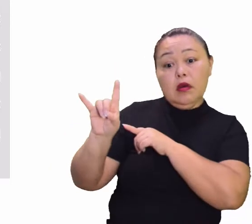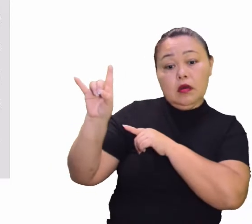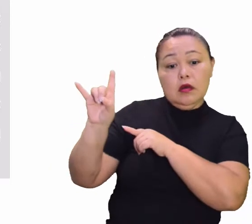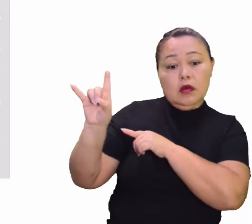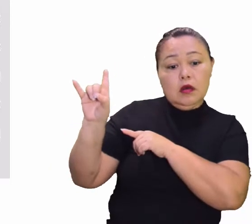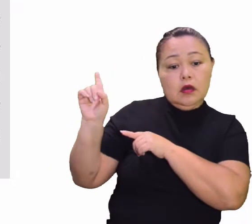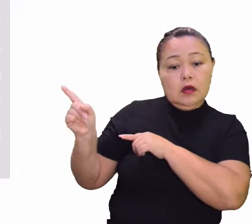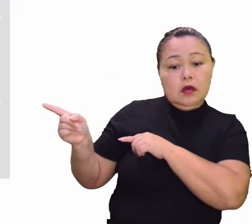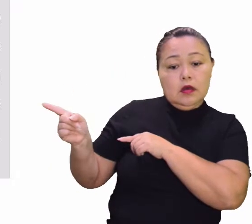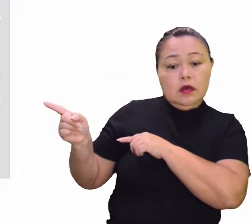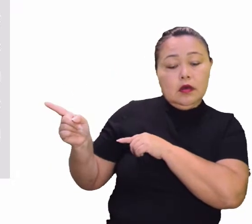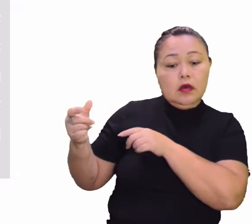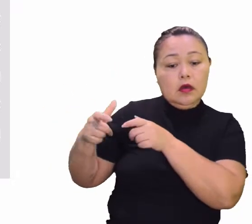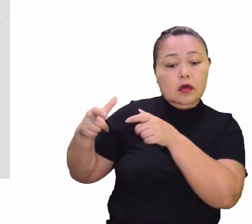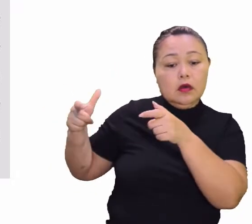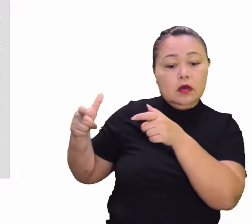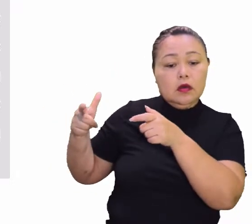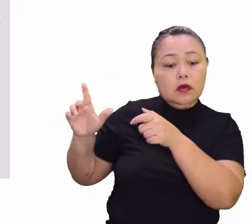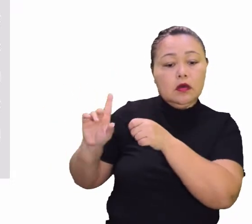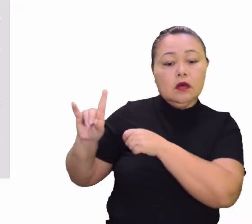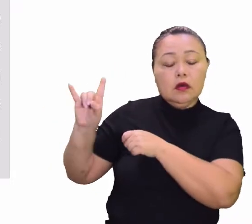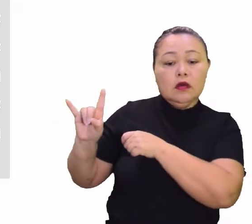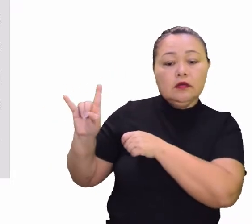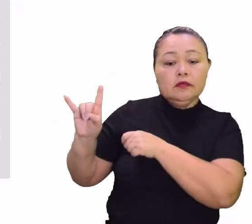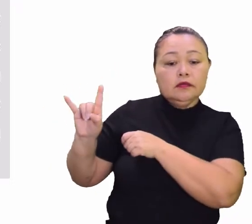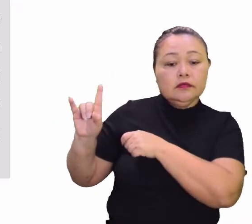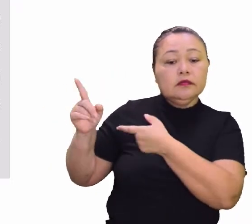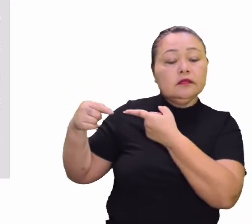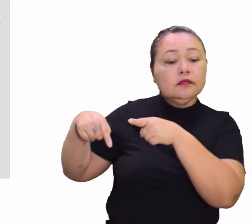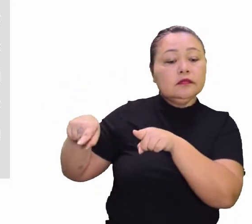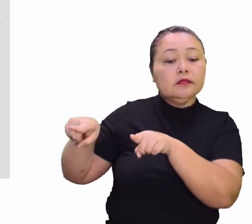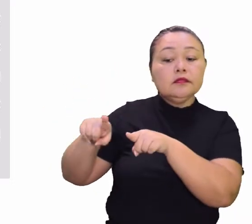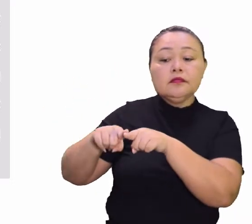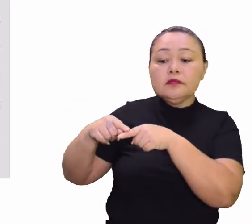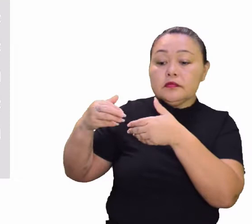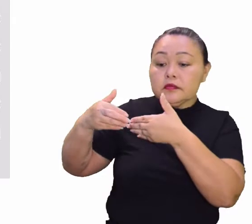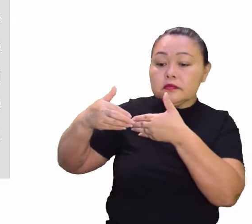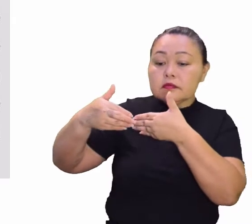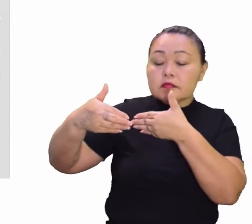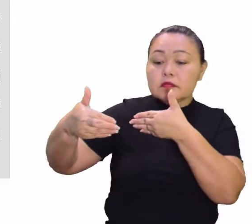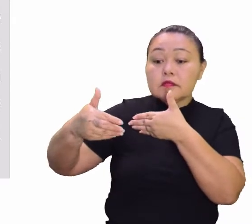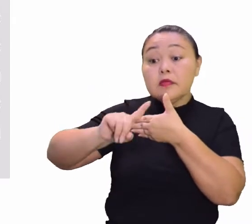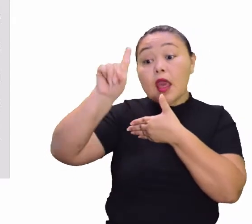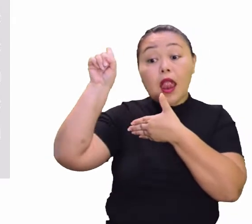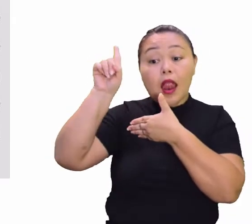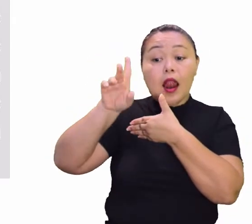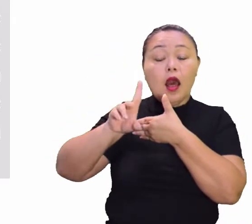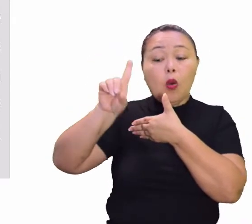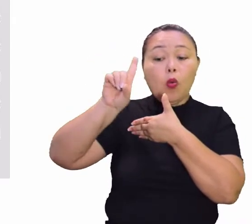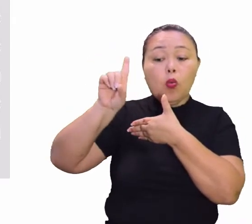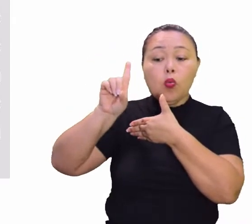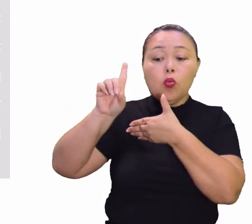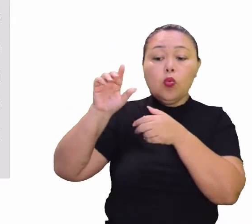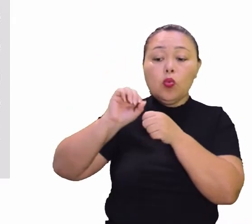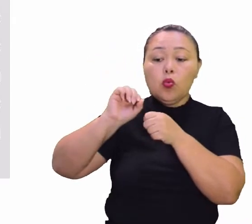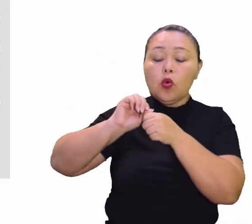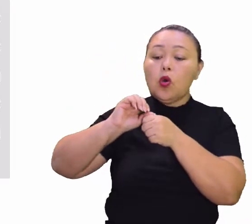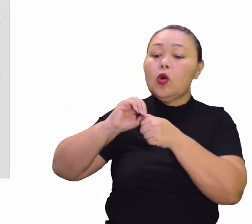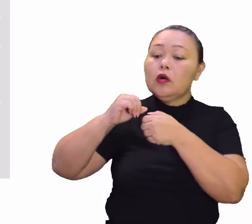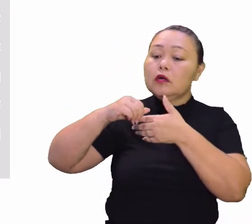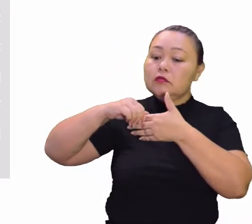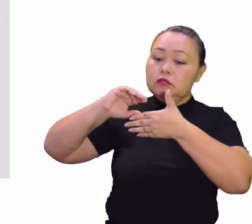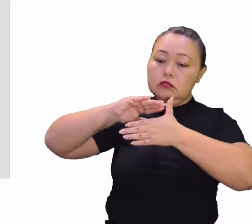Sim, A verdade. maior parte dele está no território boliviano e a nascente dele é lá na Bolívia, na Serra de